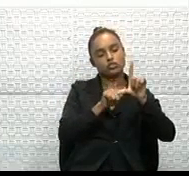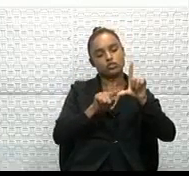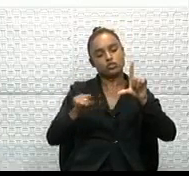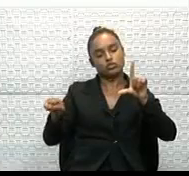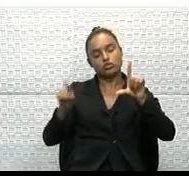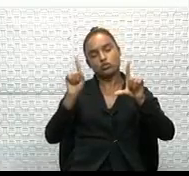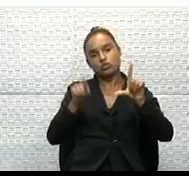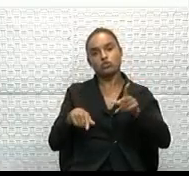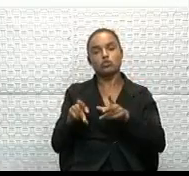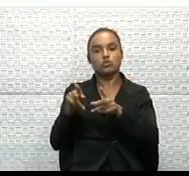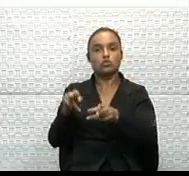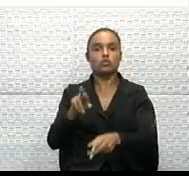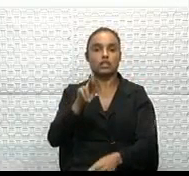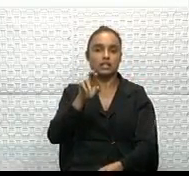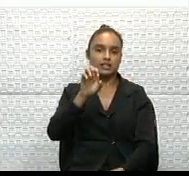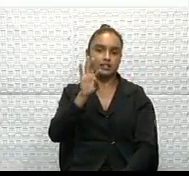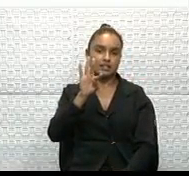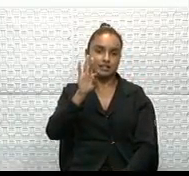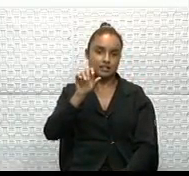uma reta.